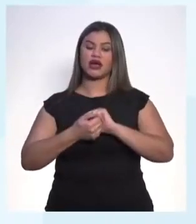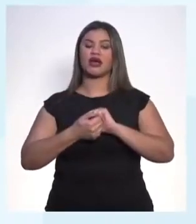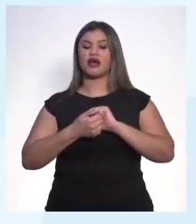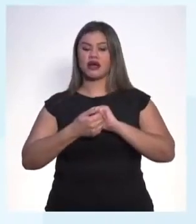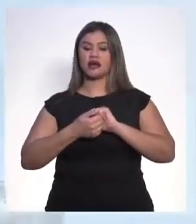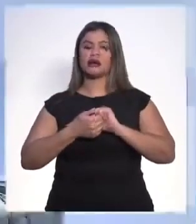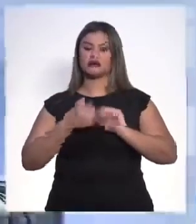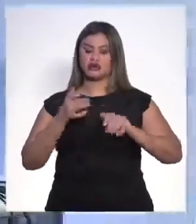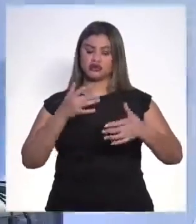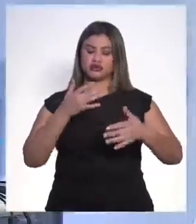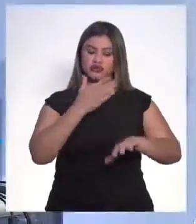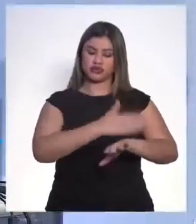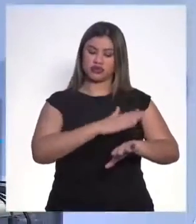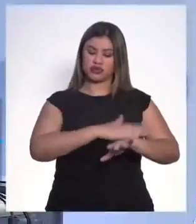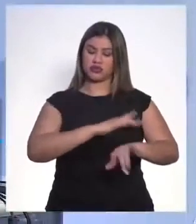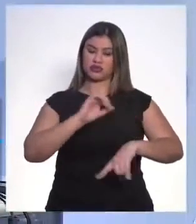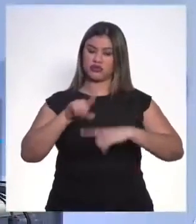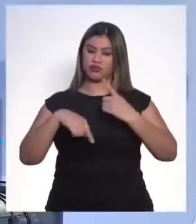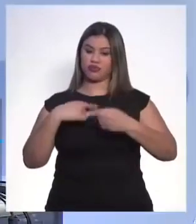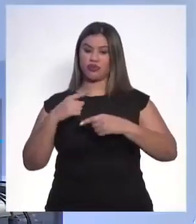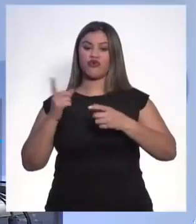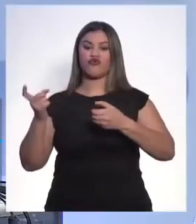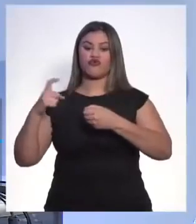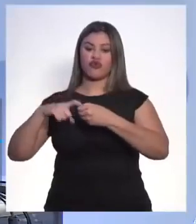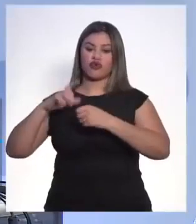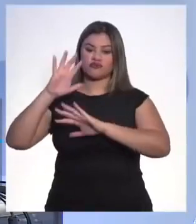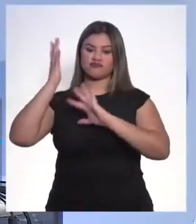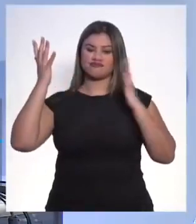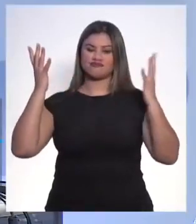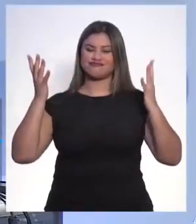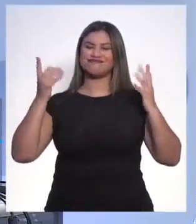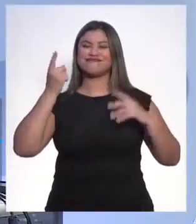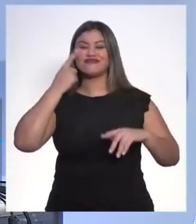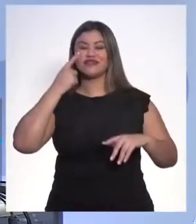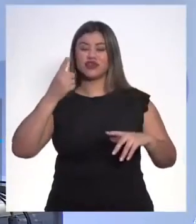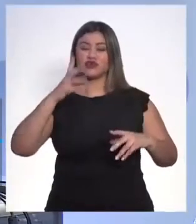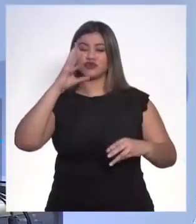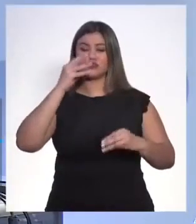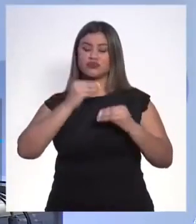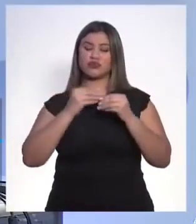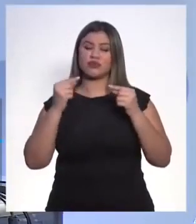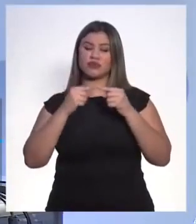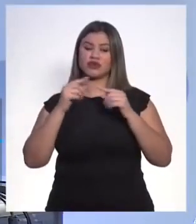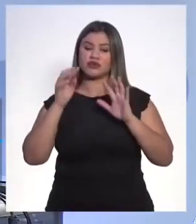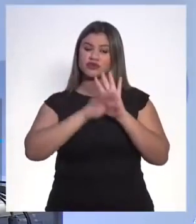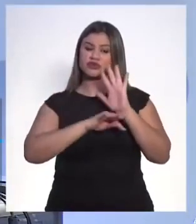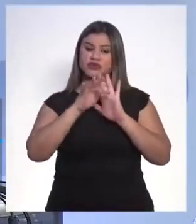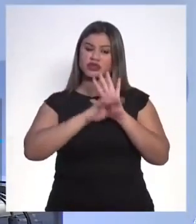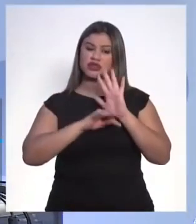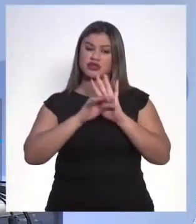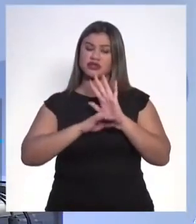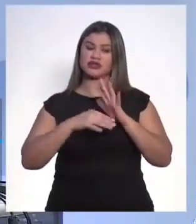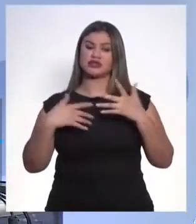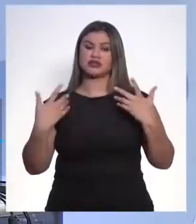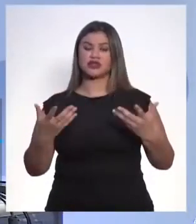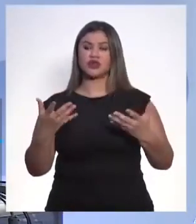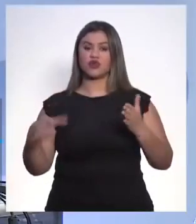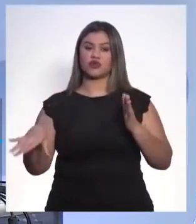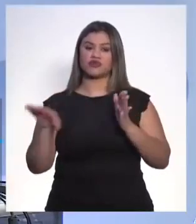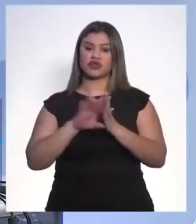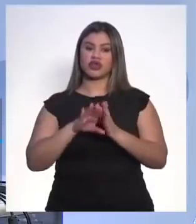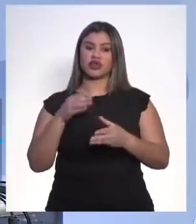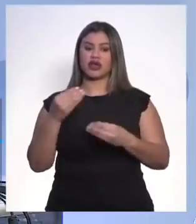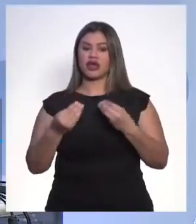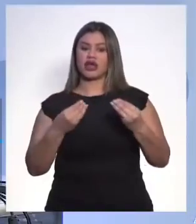Então, assim, tudo isso aqui é o que está tratando o nosso texto, né? Porque primeiro eles chegaram, aí ele fala sobre isso. Por que eles chegaram